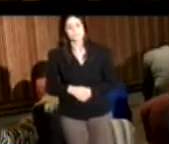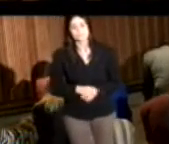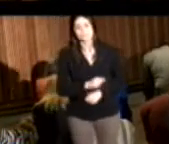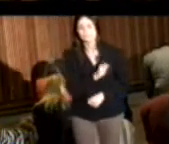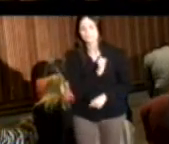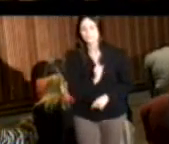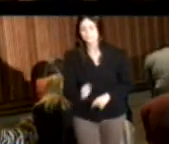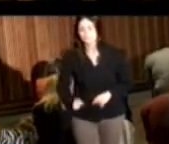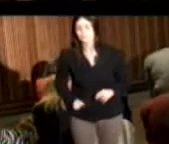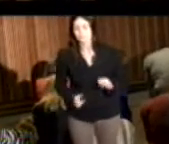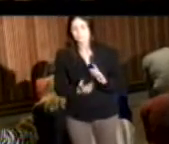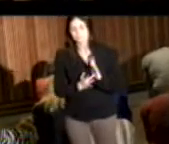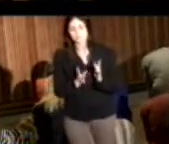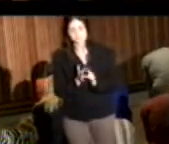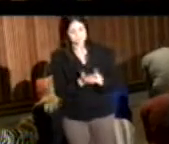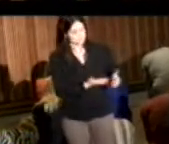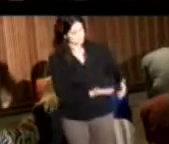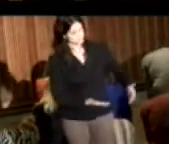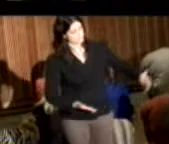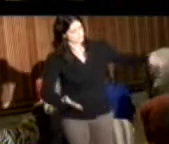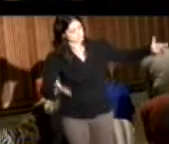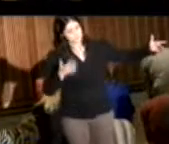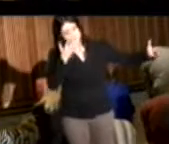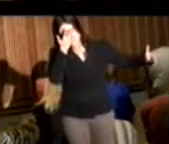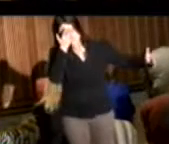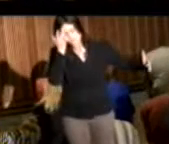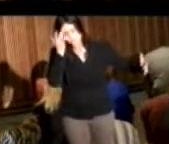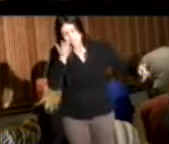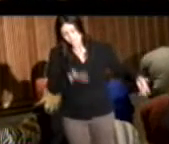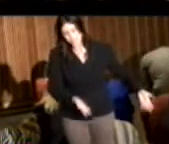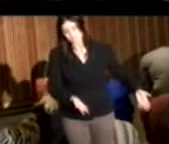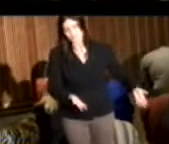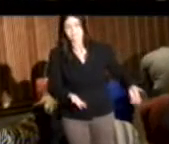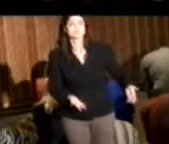Senhor Jesus, essas pessoas que estão aqui,